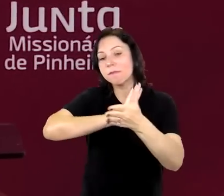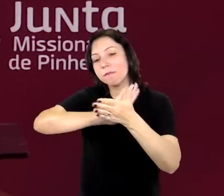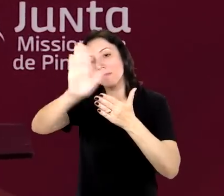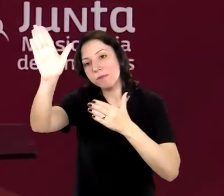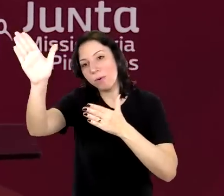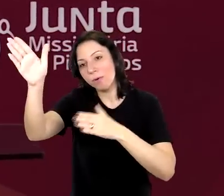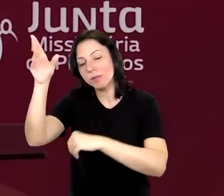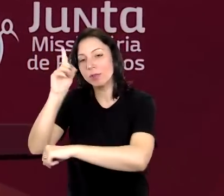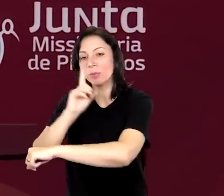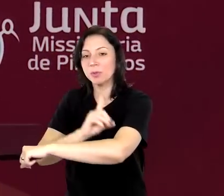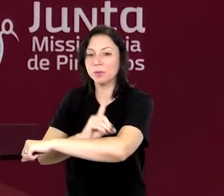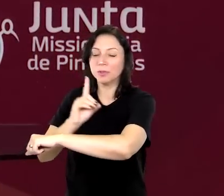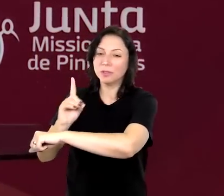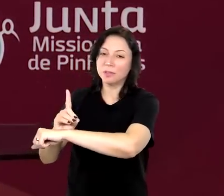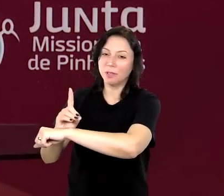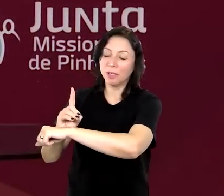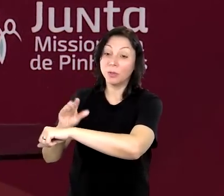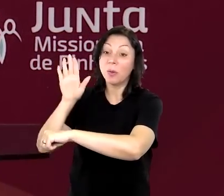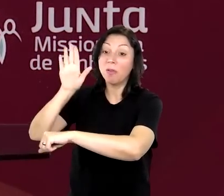aquele currículo,